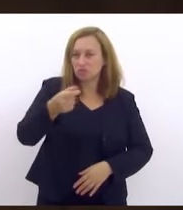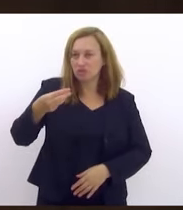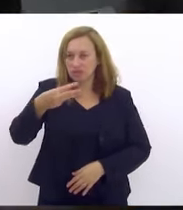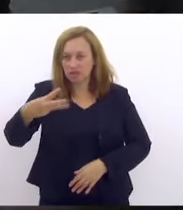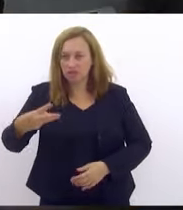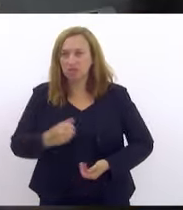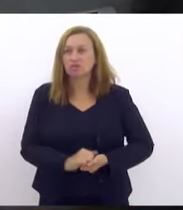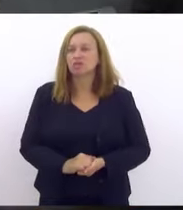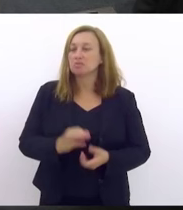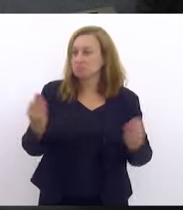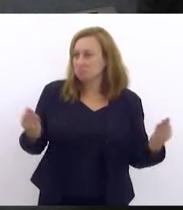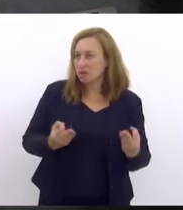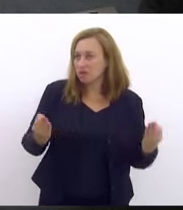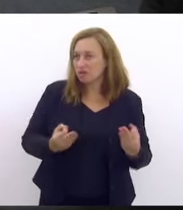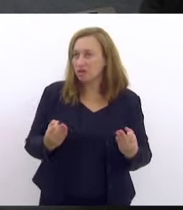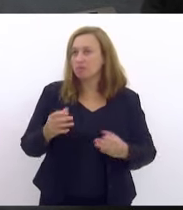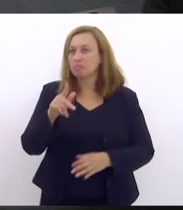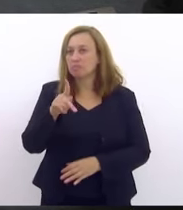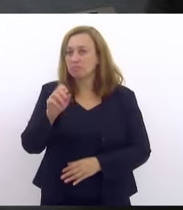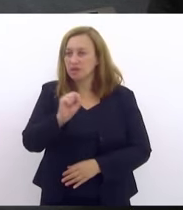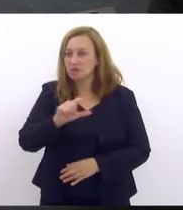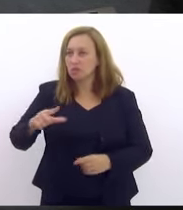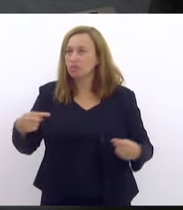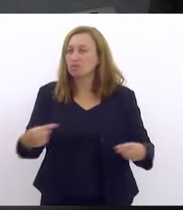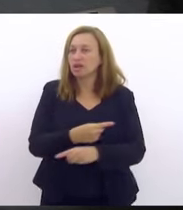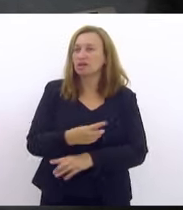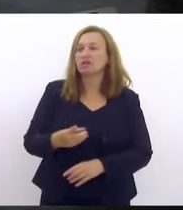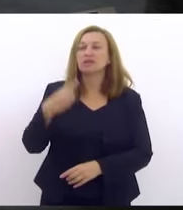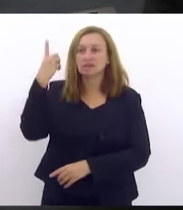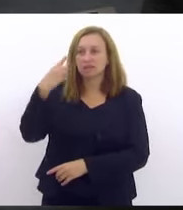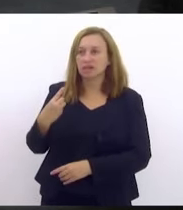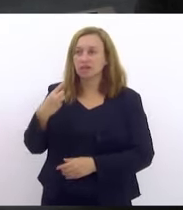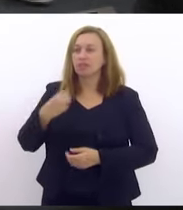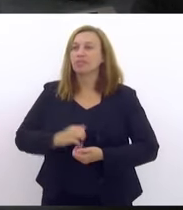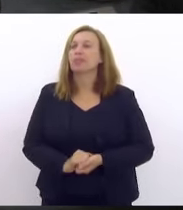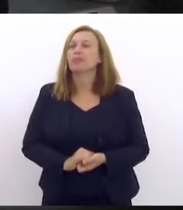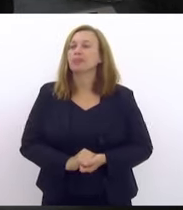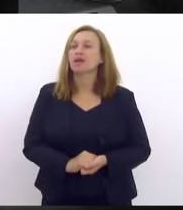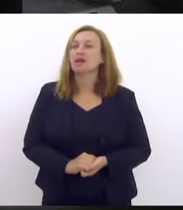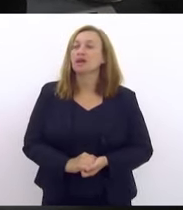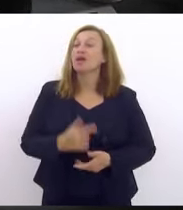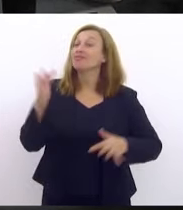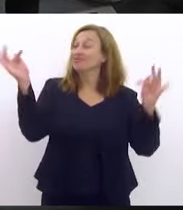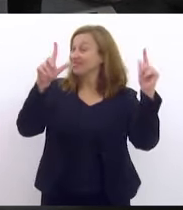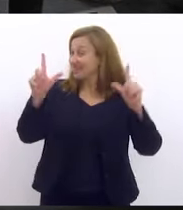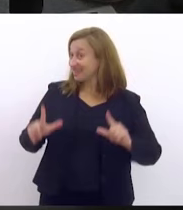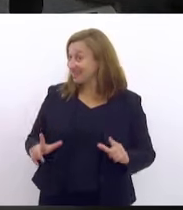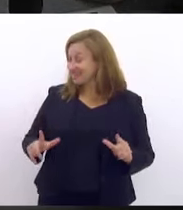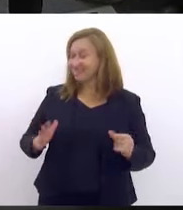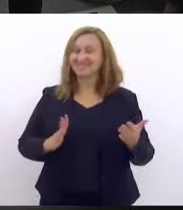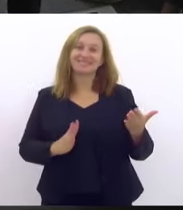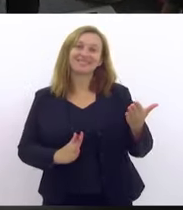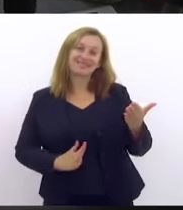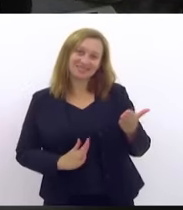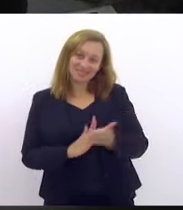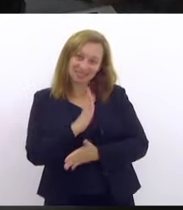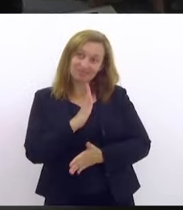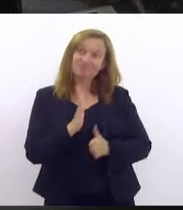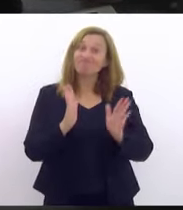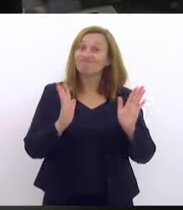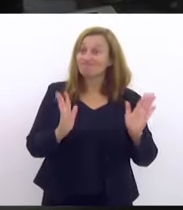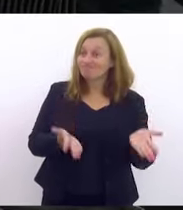da pauta. Perfeito. PSOL ao contrário. Dani, por favor. Senhor presidente, muito feliz pela aprovação e